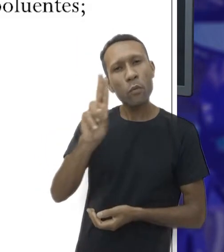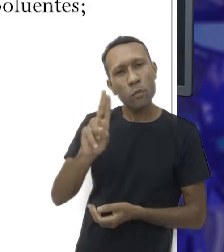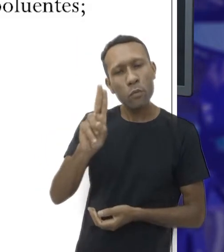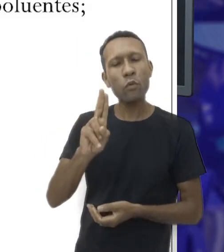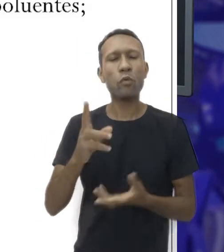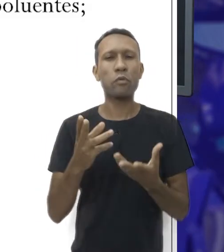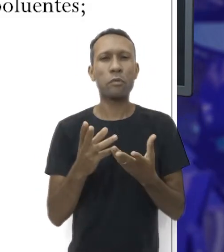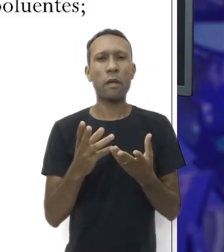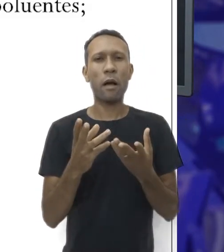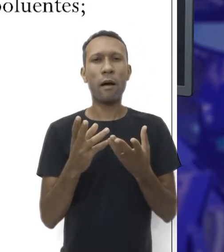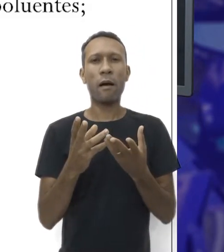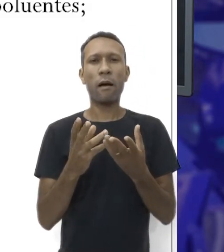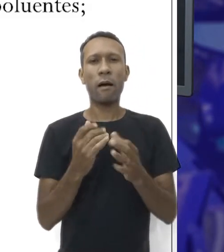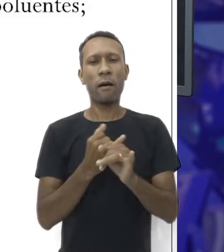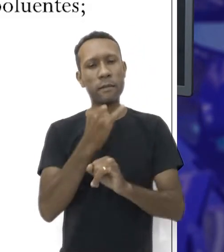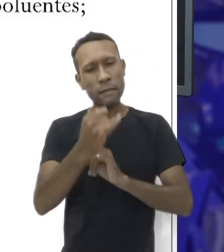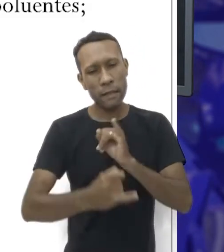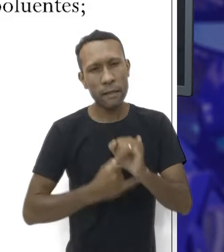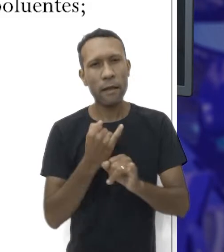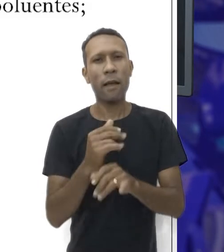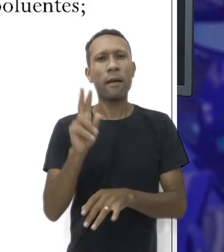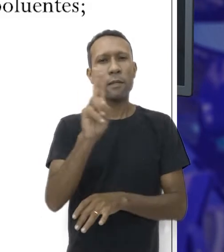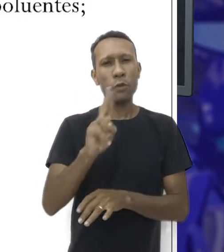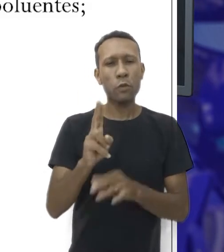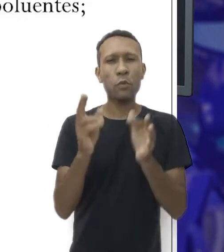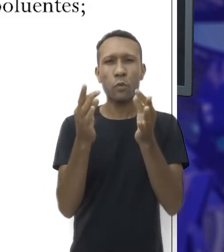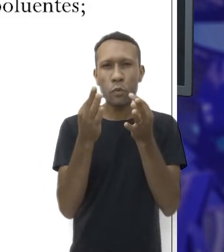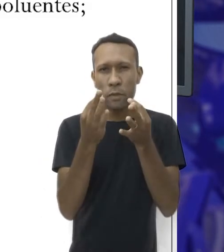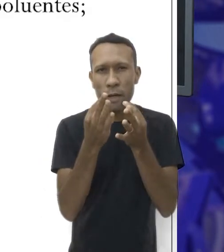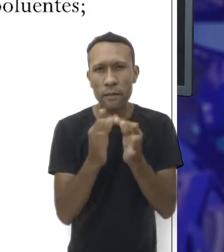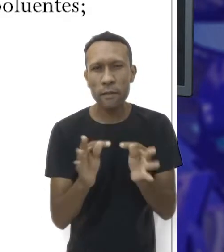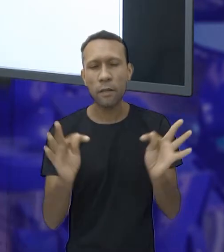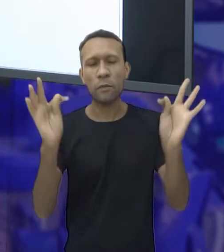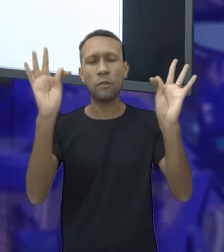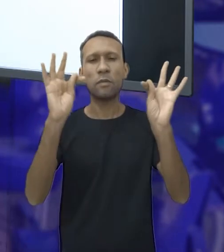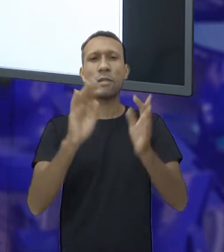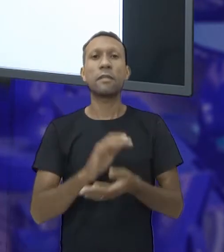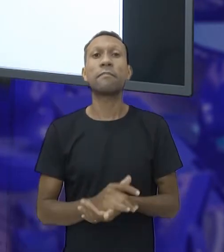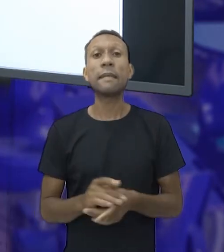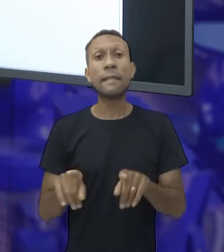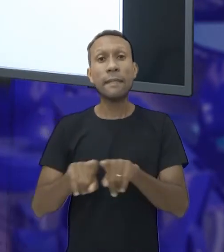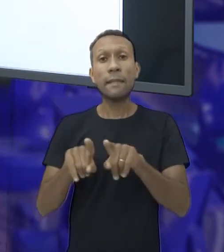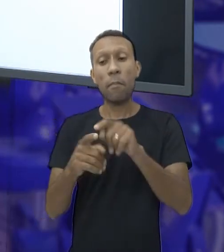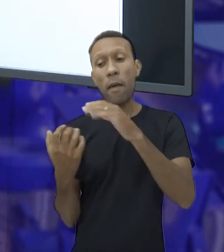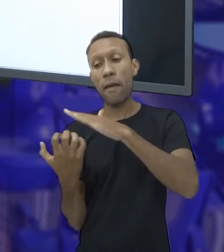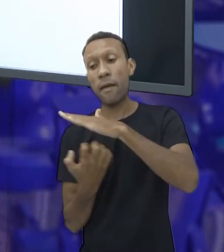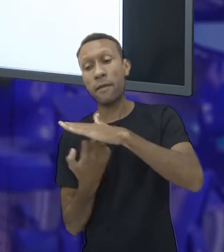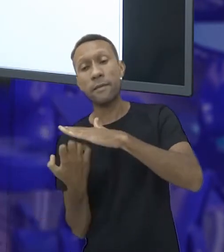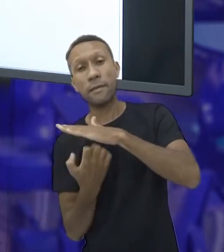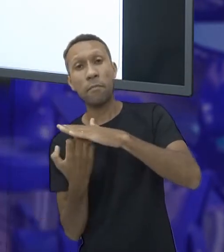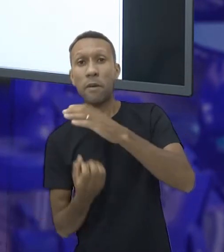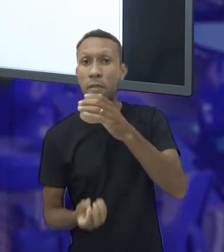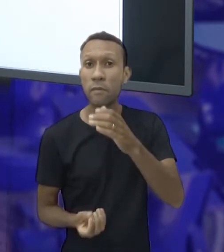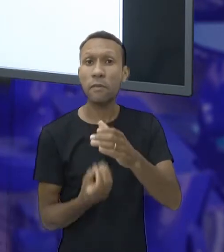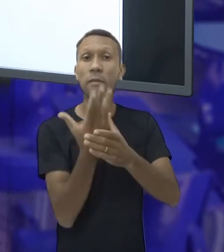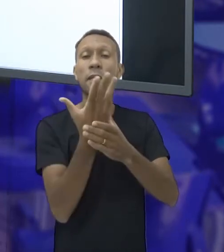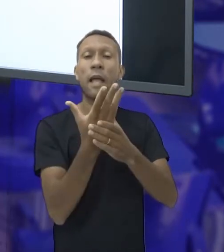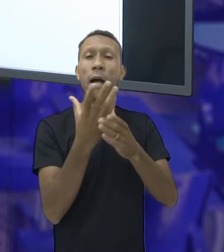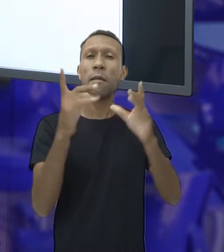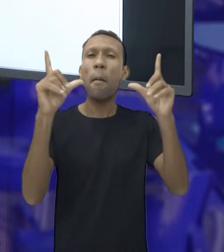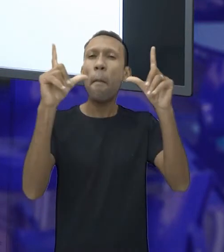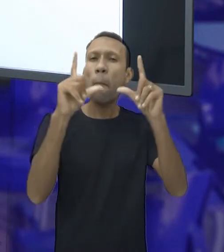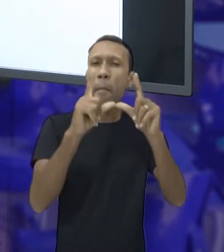várias fontes de energia, inclusive as menos poluentes. Bom, aí nós vamos ter